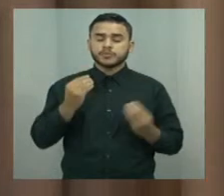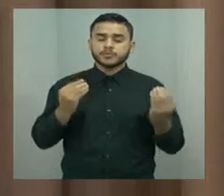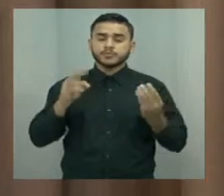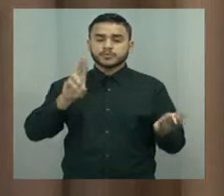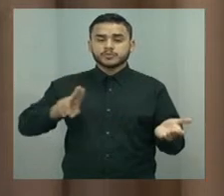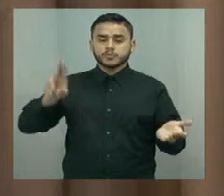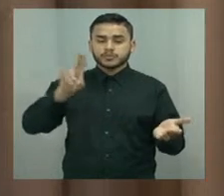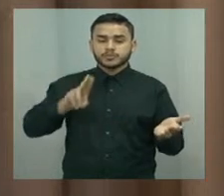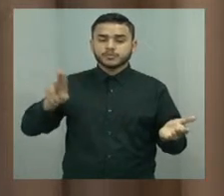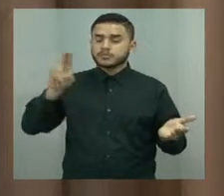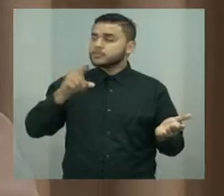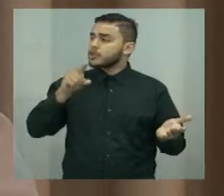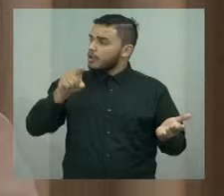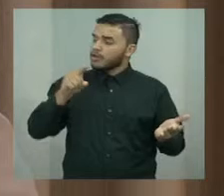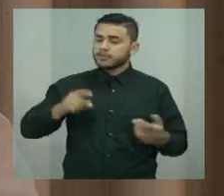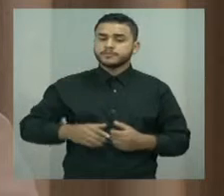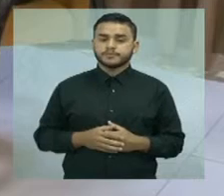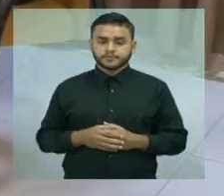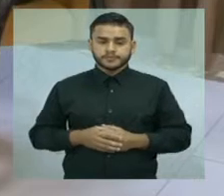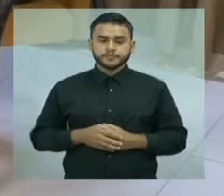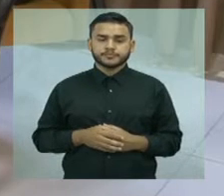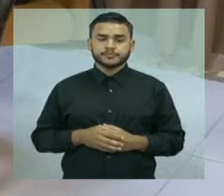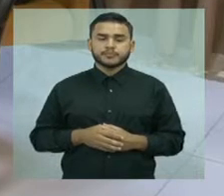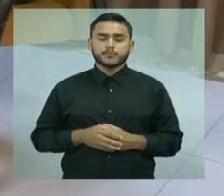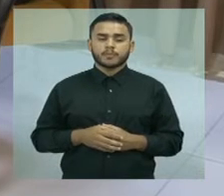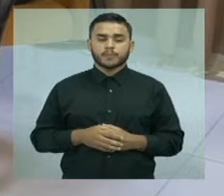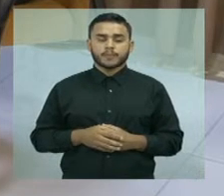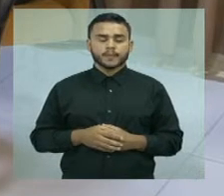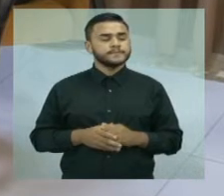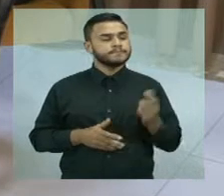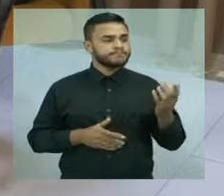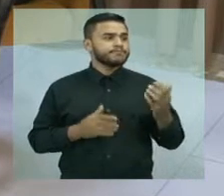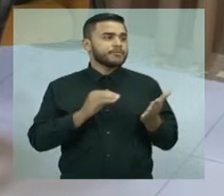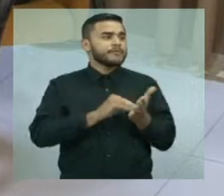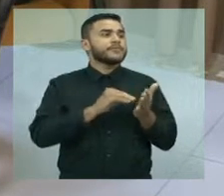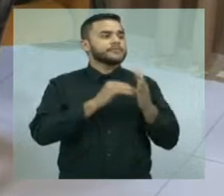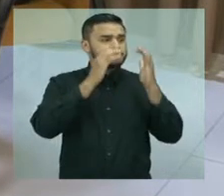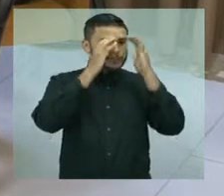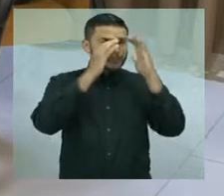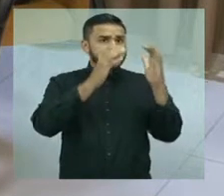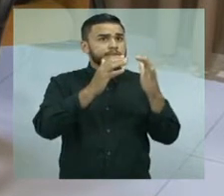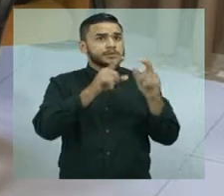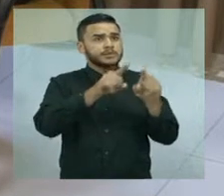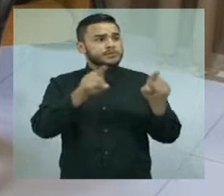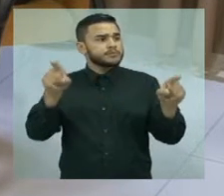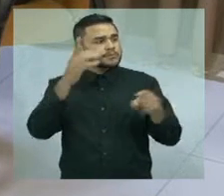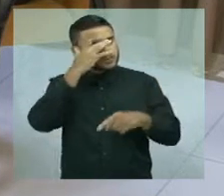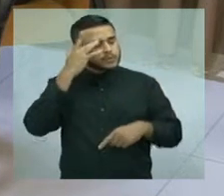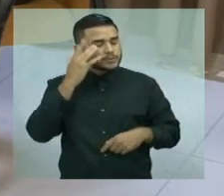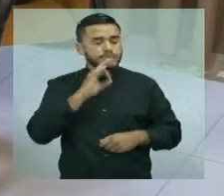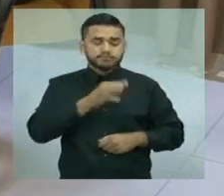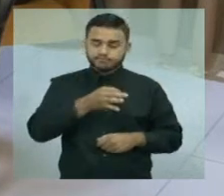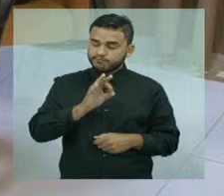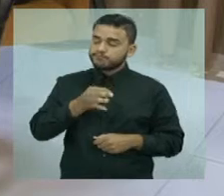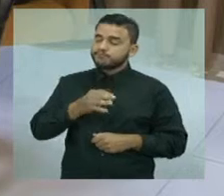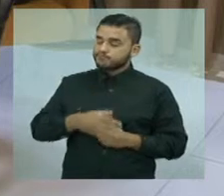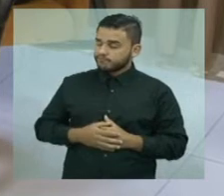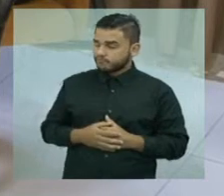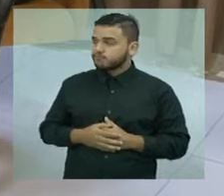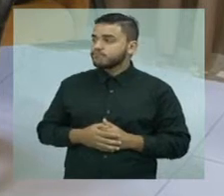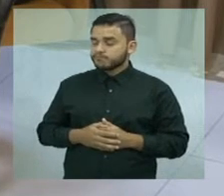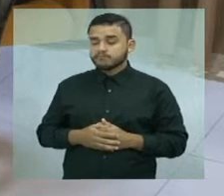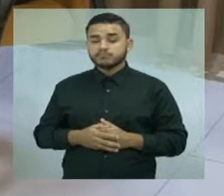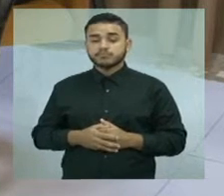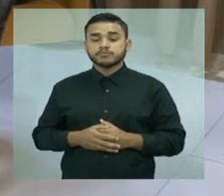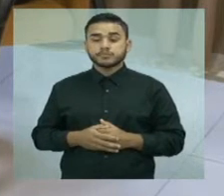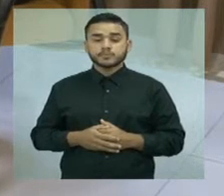uso indiscriminado deles. A falta de respeito com o próximo também, Exatamente. né? Exatamente. Doutora Emanuele, na sua visão, não só como